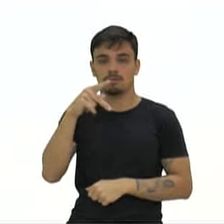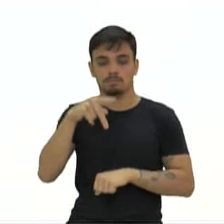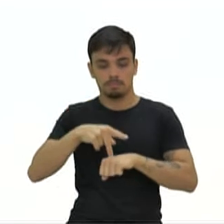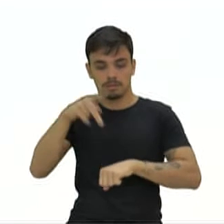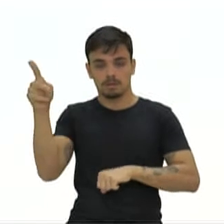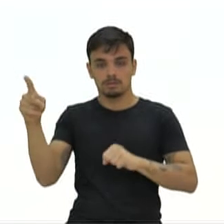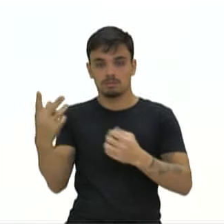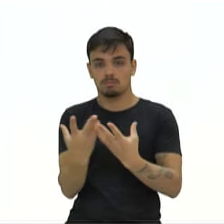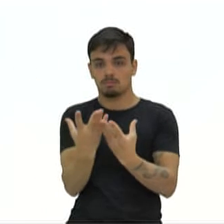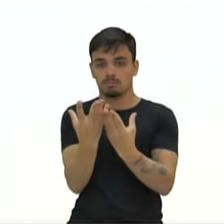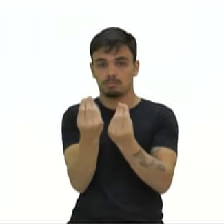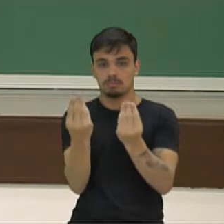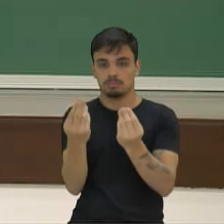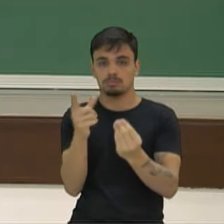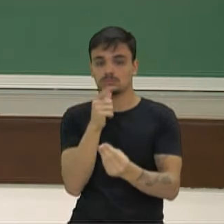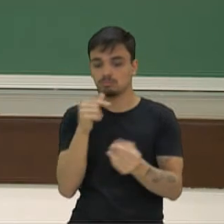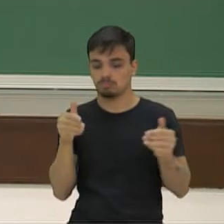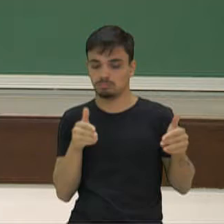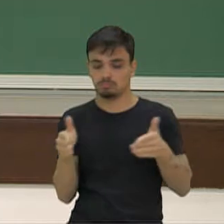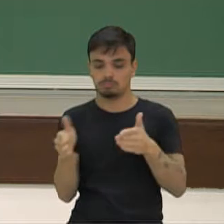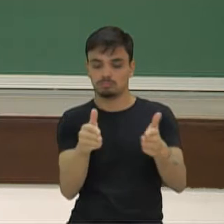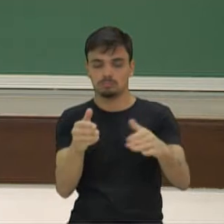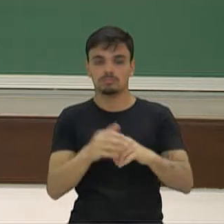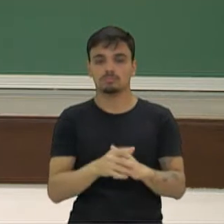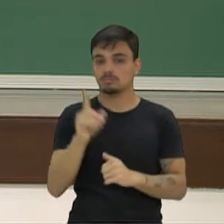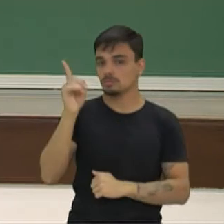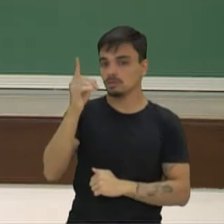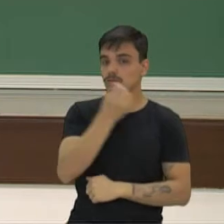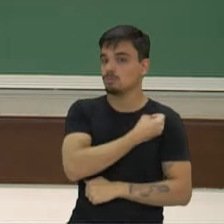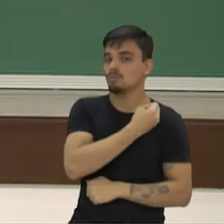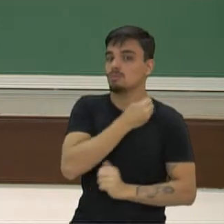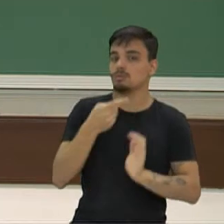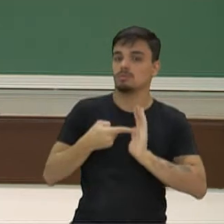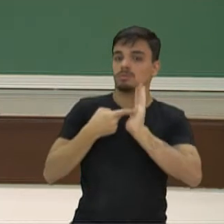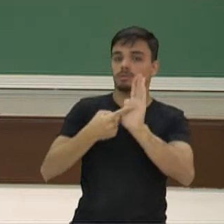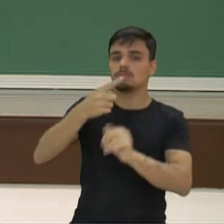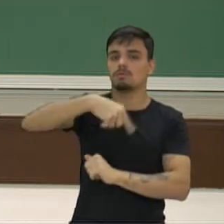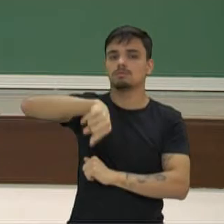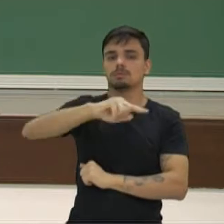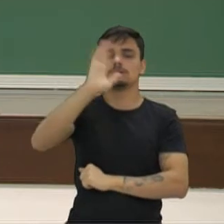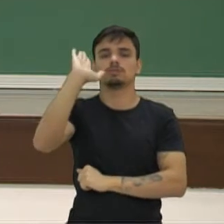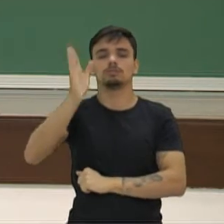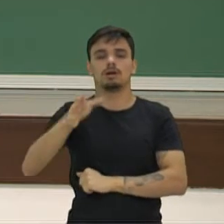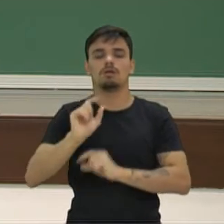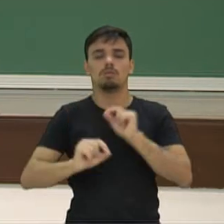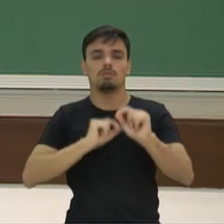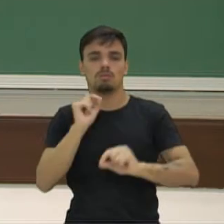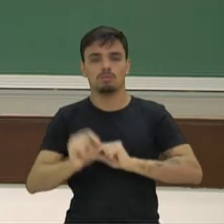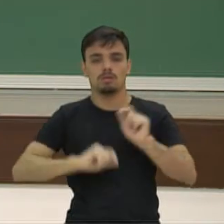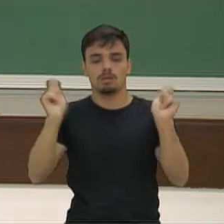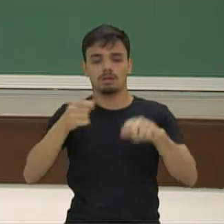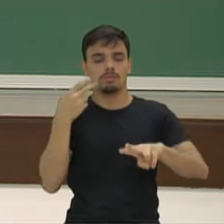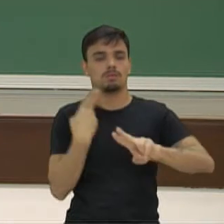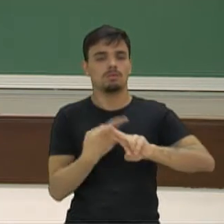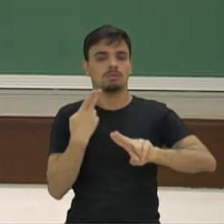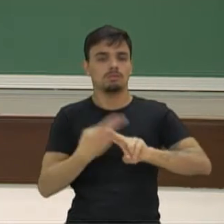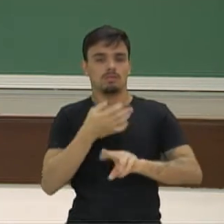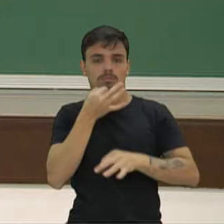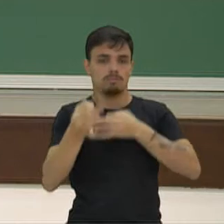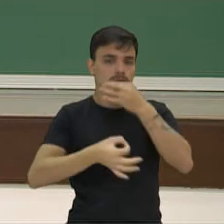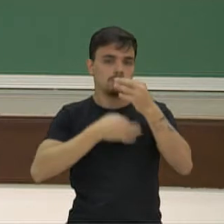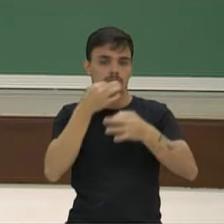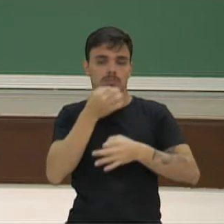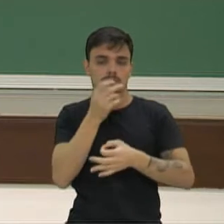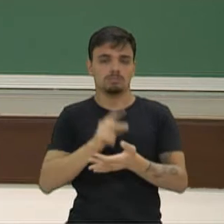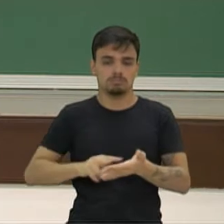rios. Então, esses números que eu lhe passei aqui já começam a ser, já podem ser usados como argumentos de